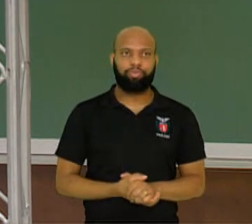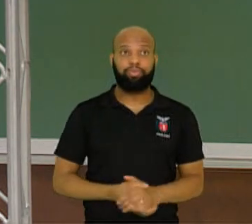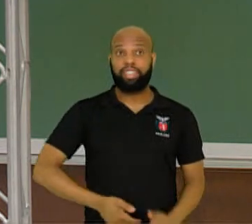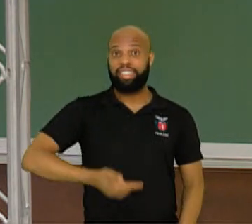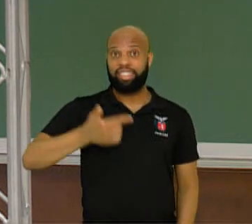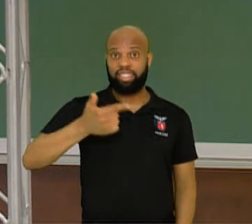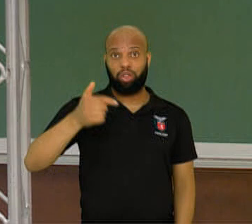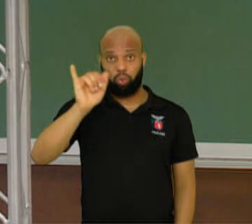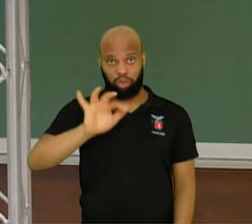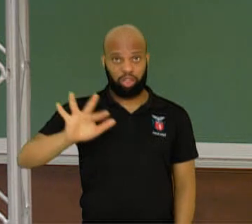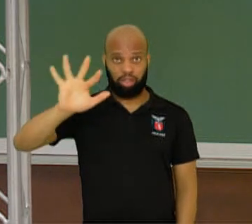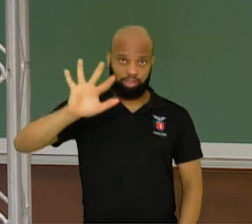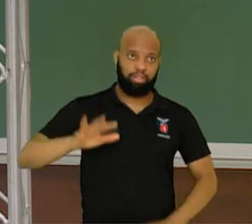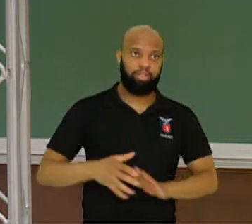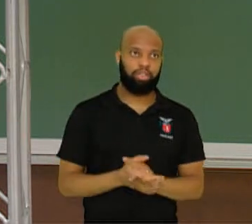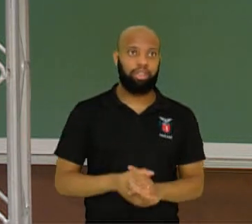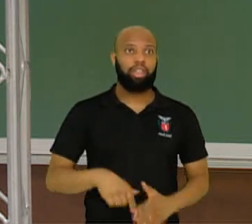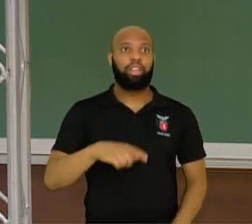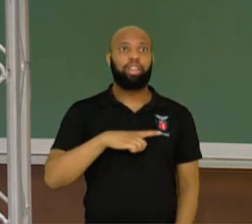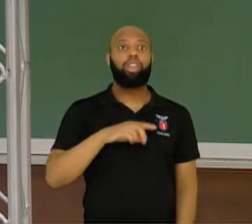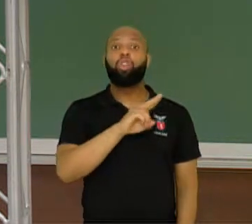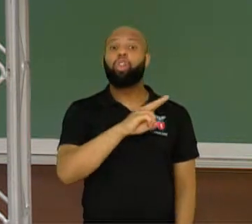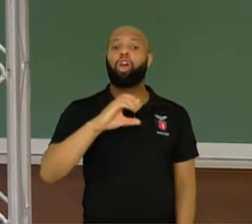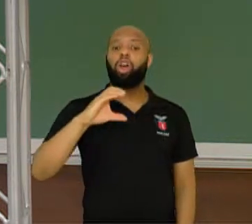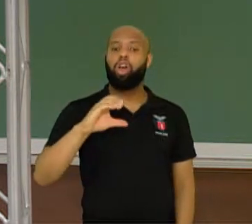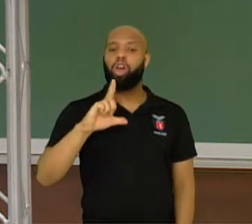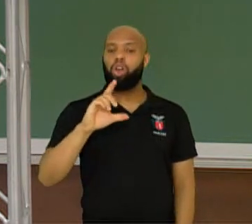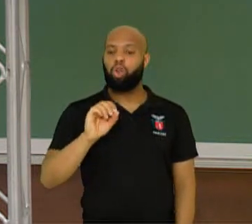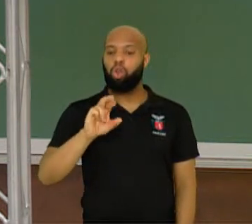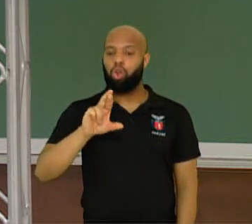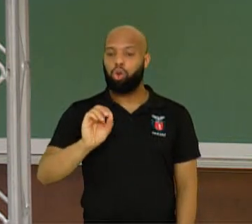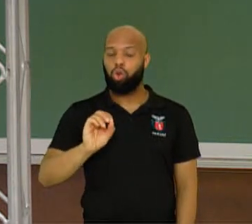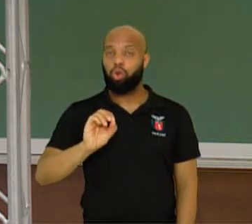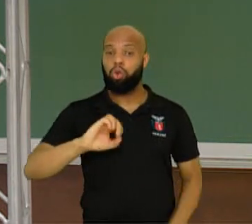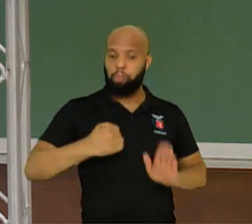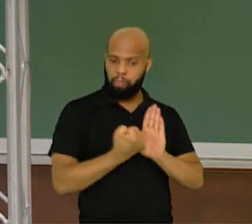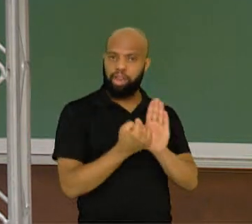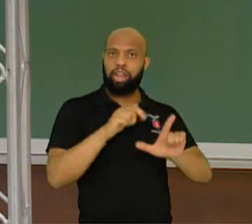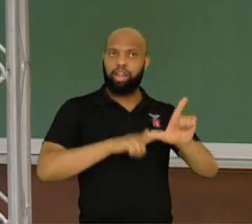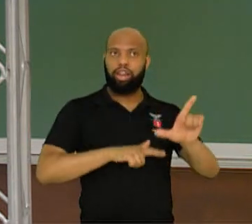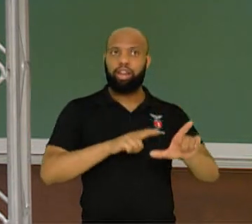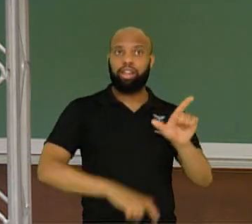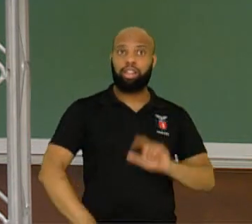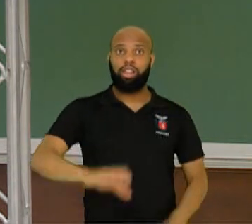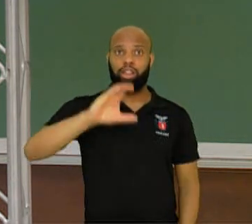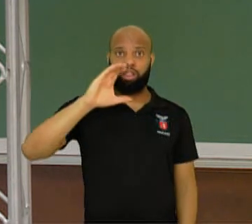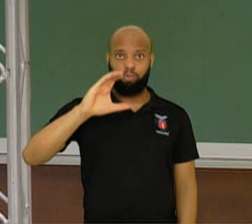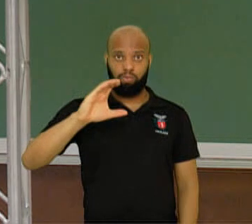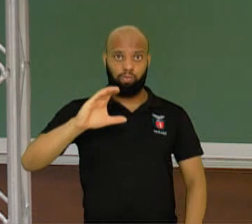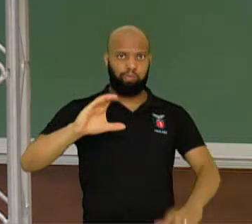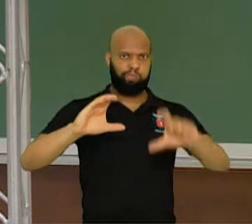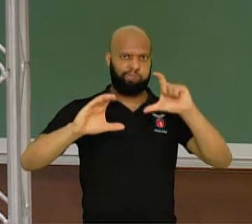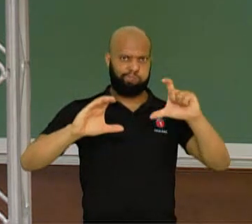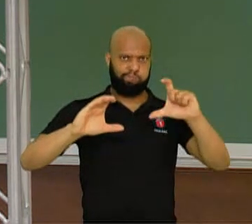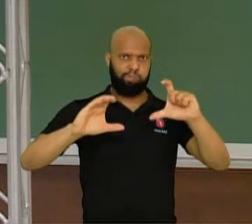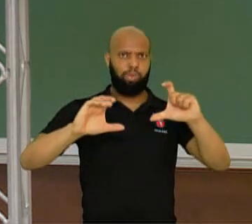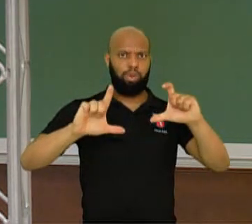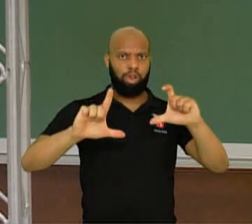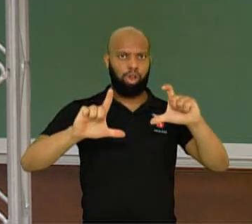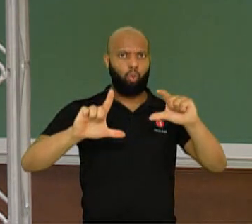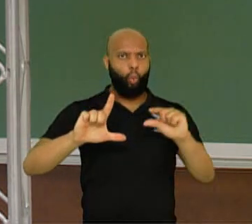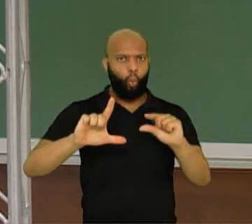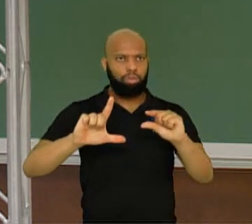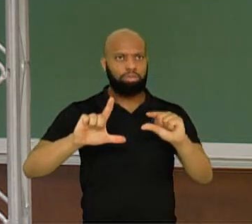Segunda imagem. Cloro é o nome do elemento. Qual que é o seu símbolo? Cl, está ali na esquerda. E o seu número